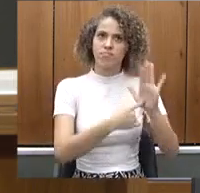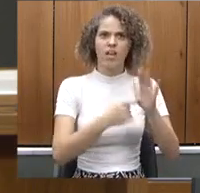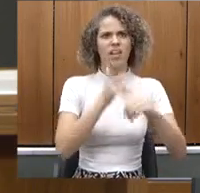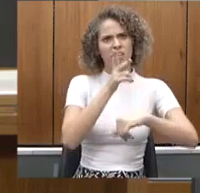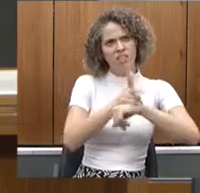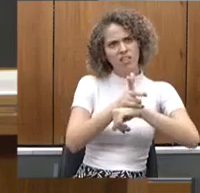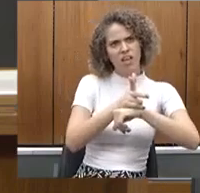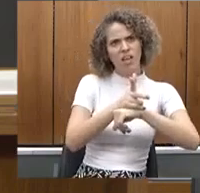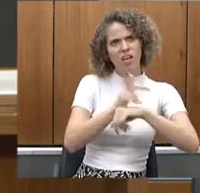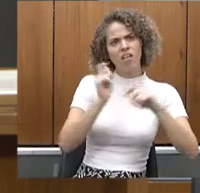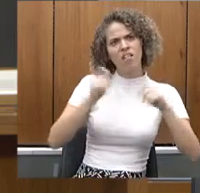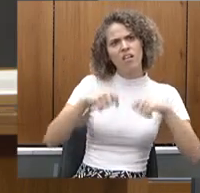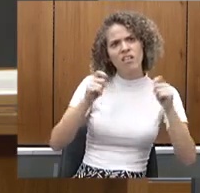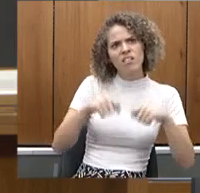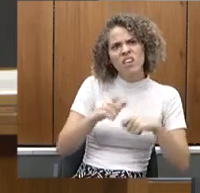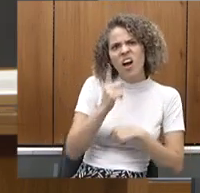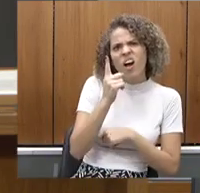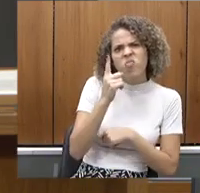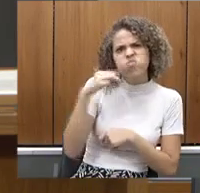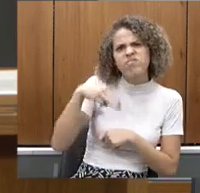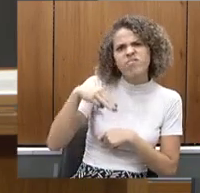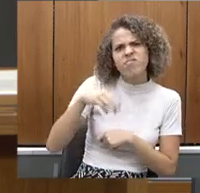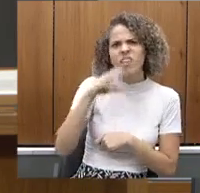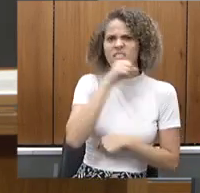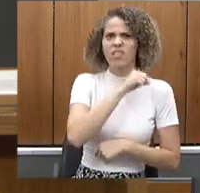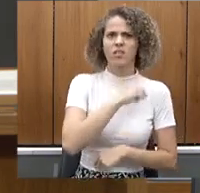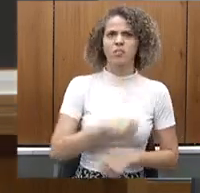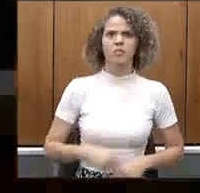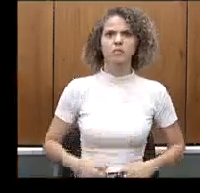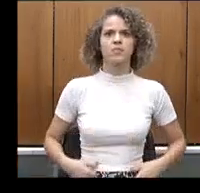eu acho que dá no máximo um minuto